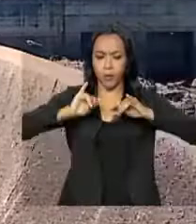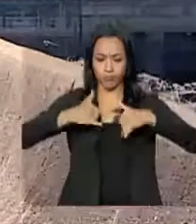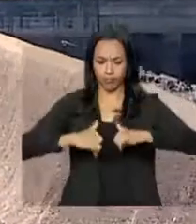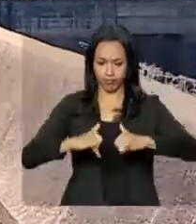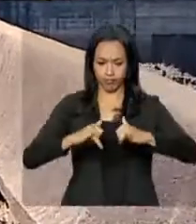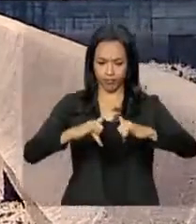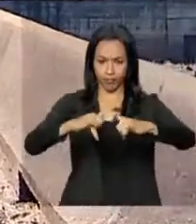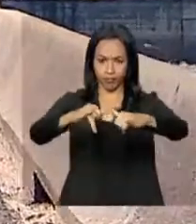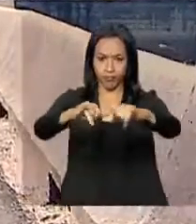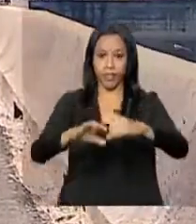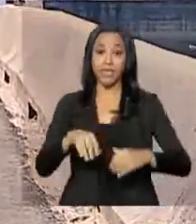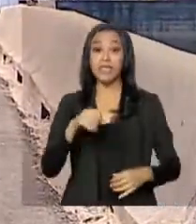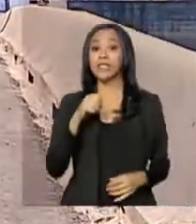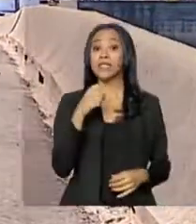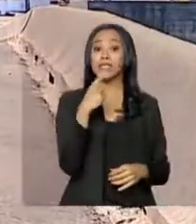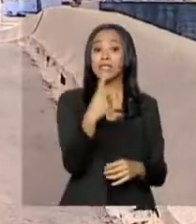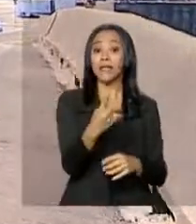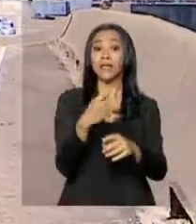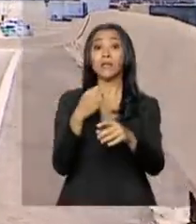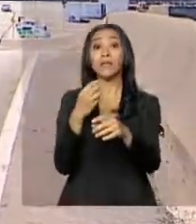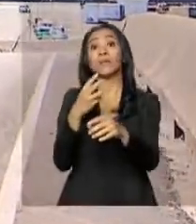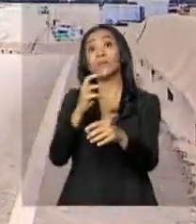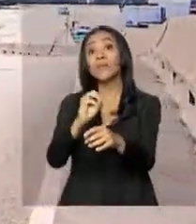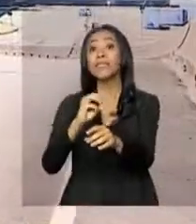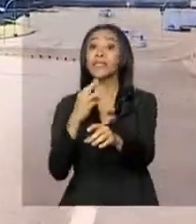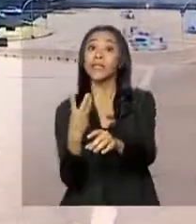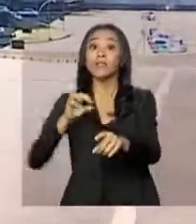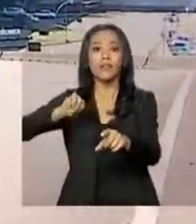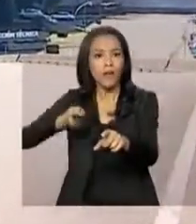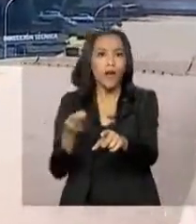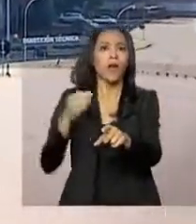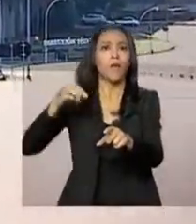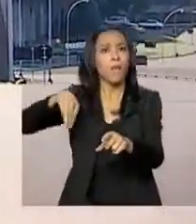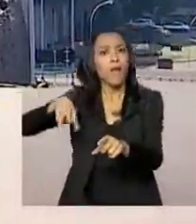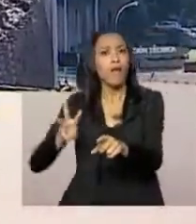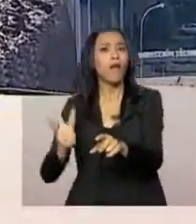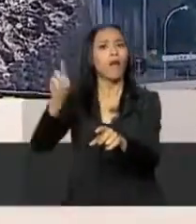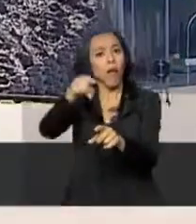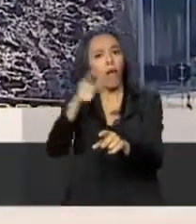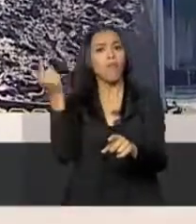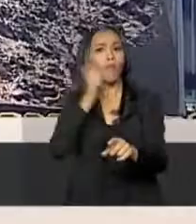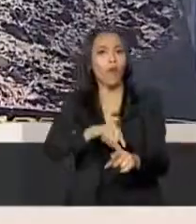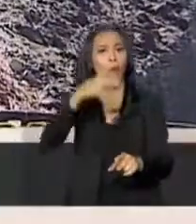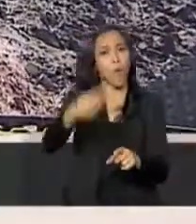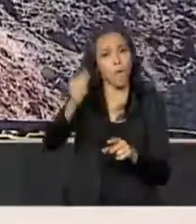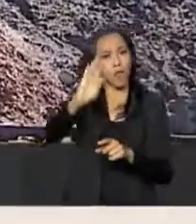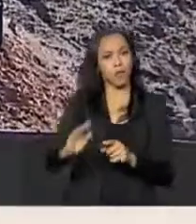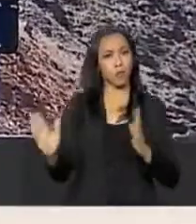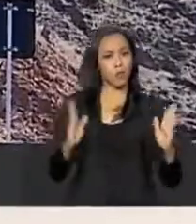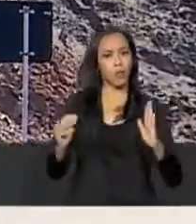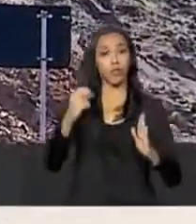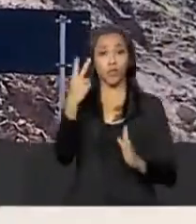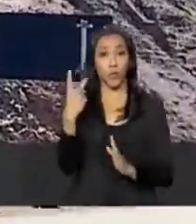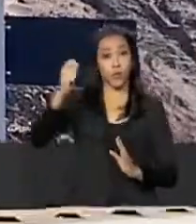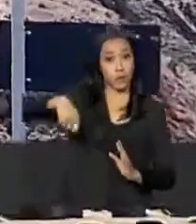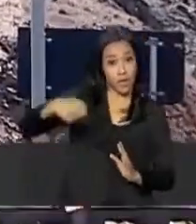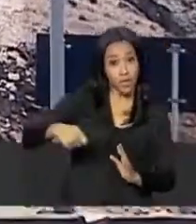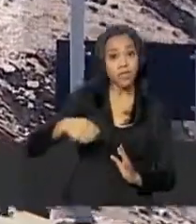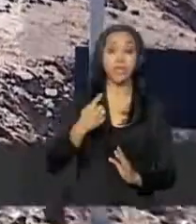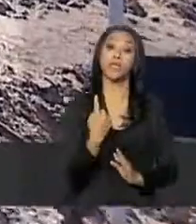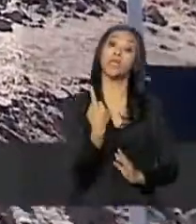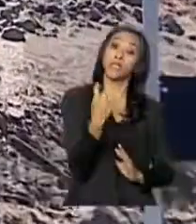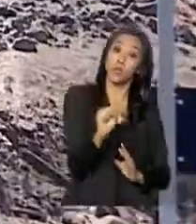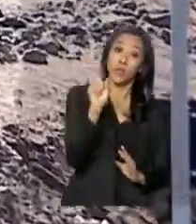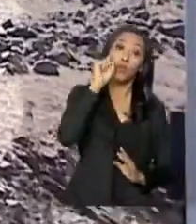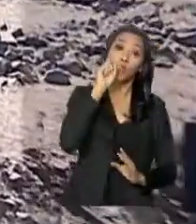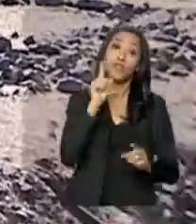103 milhões de megawatts-hora, o suficiente para atender o consumo do Brasil por 2 meses e 18 dias